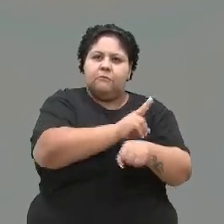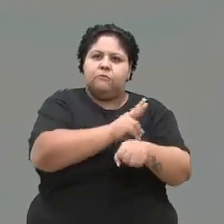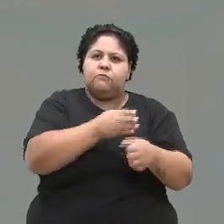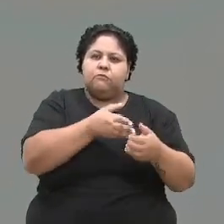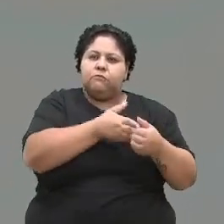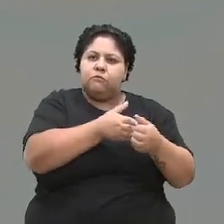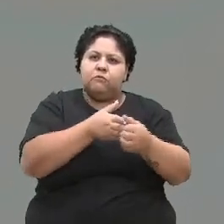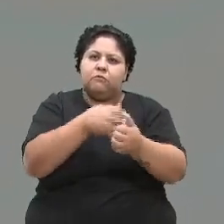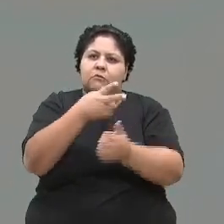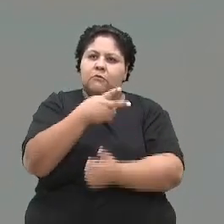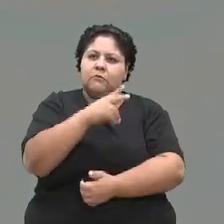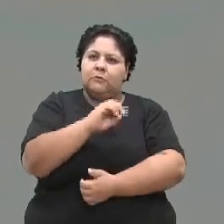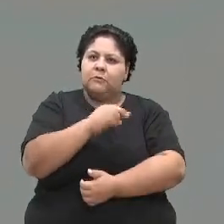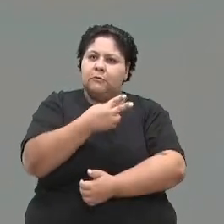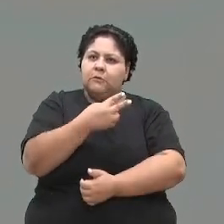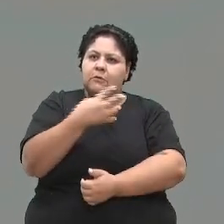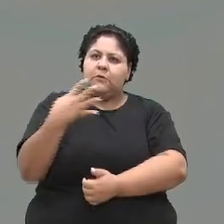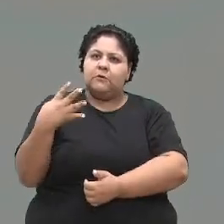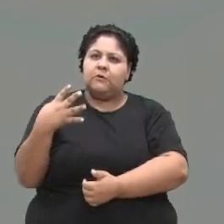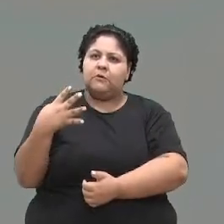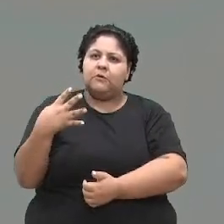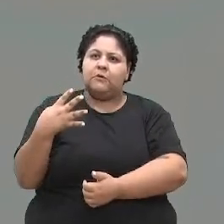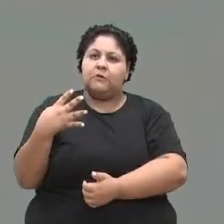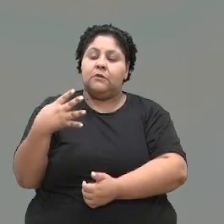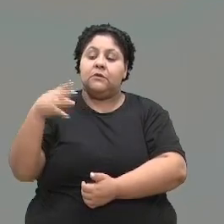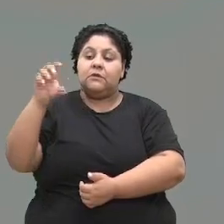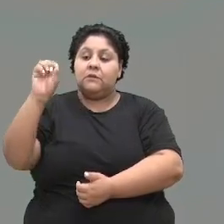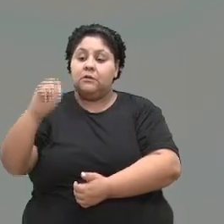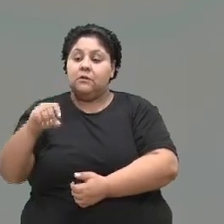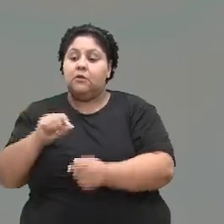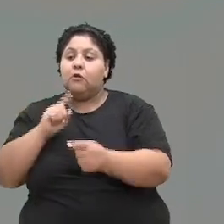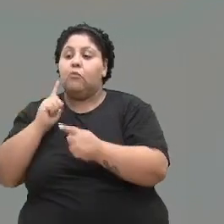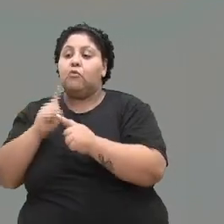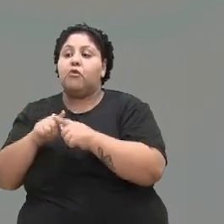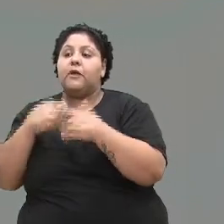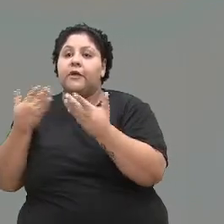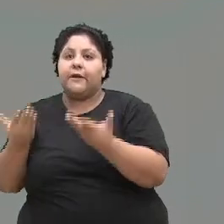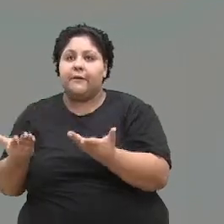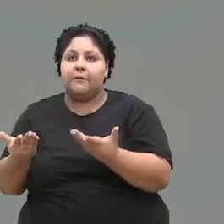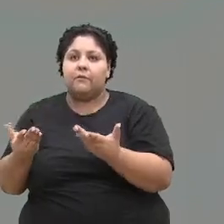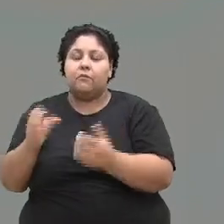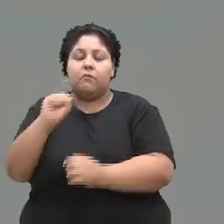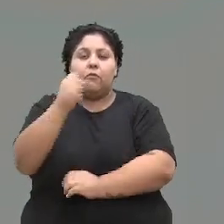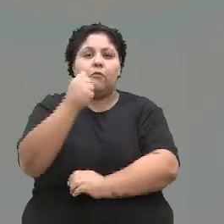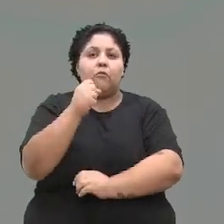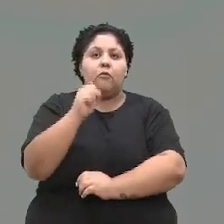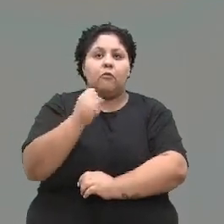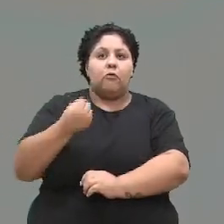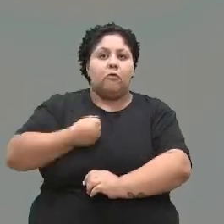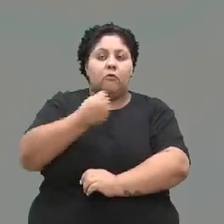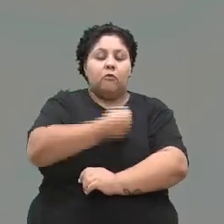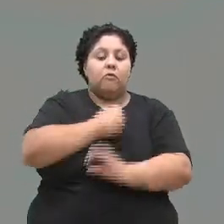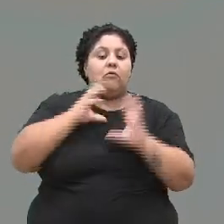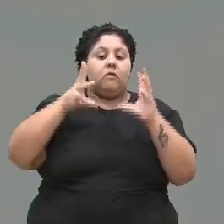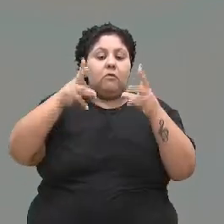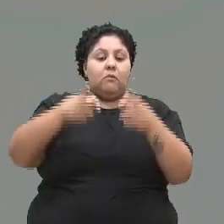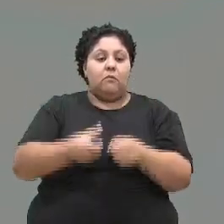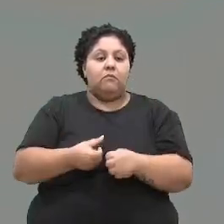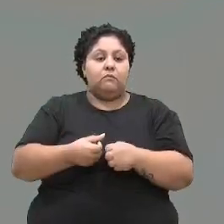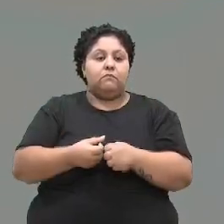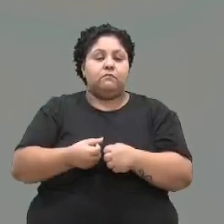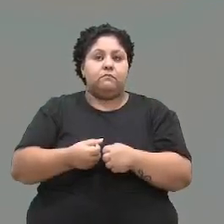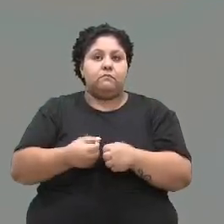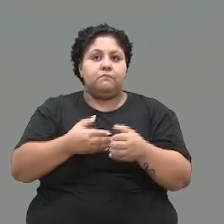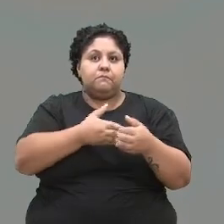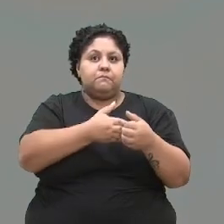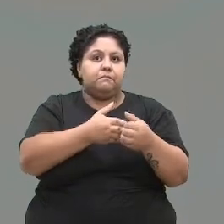no ano de 2024? Se existe, por qual motivo? 8. Qual o número total de cuidadores e